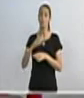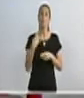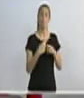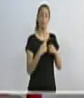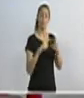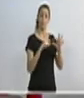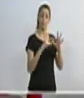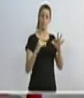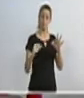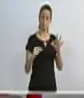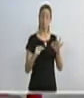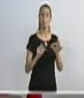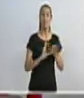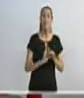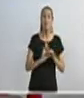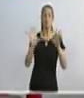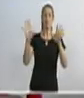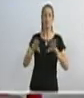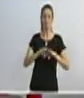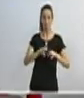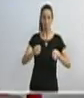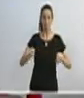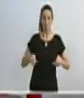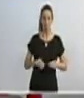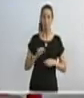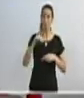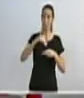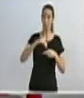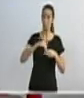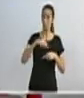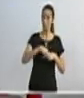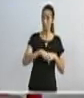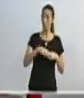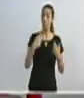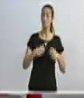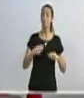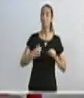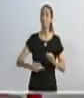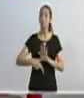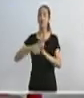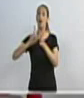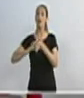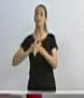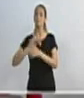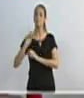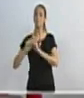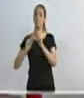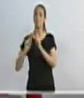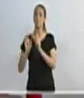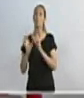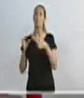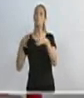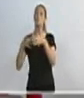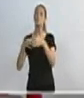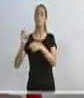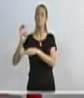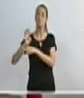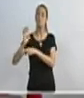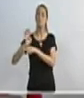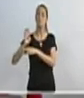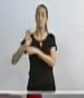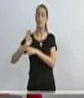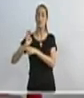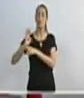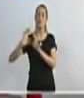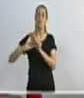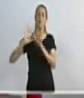o licenciamento ambiental no município, eu tenho que ter delegação pelo Conselho Estadual do Meio Ambiente,